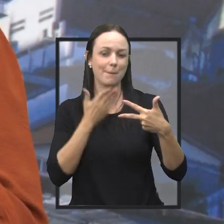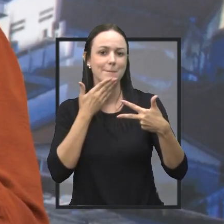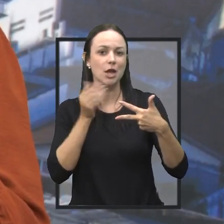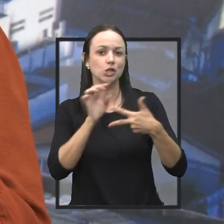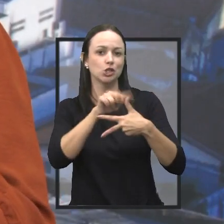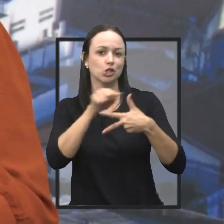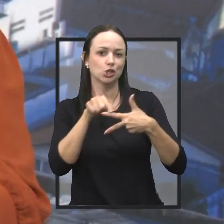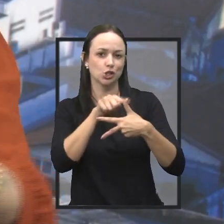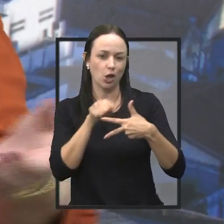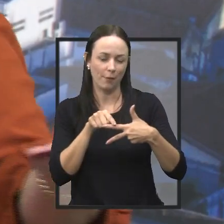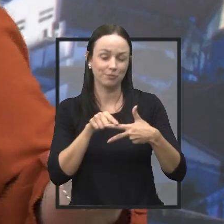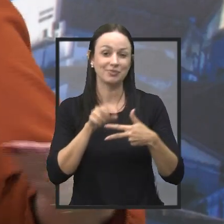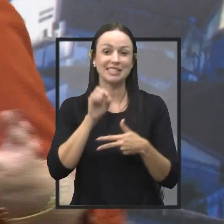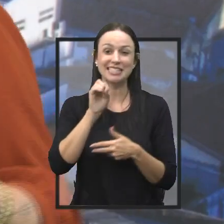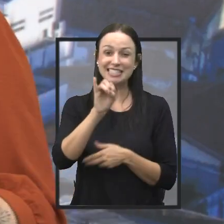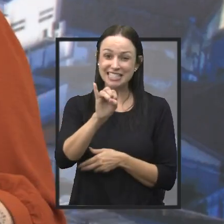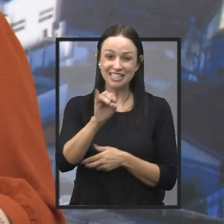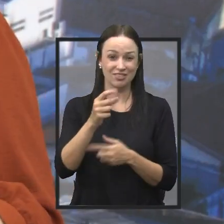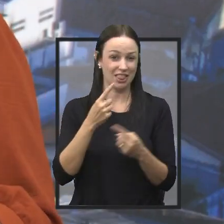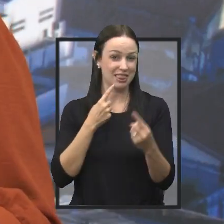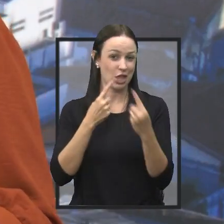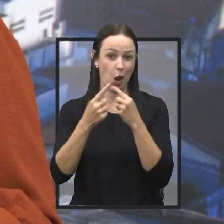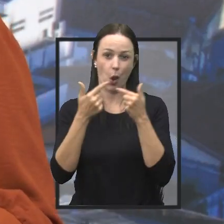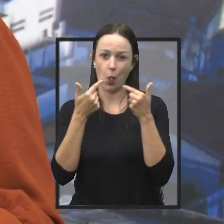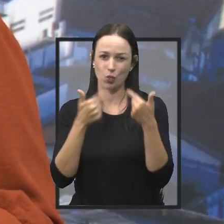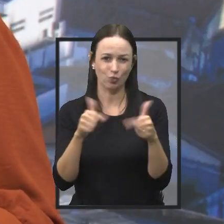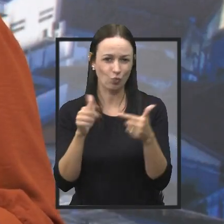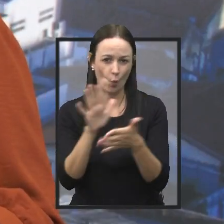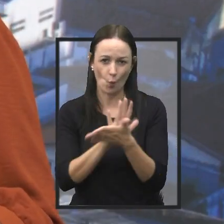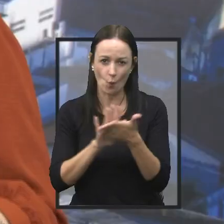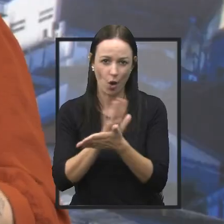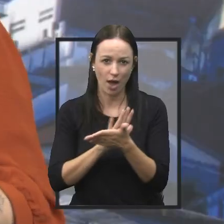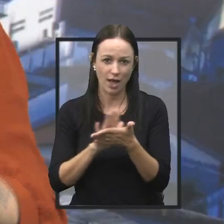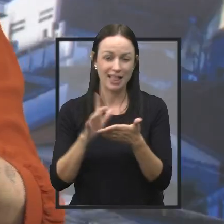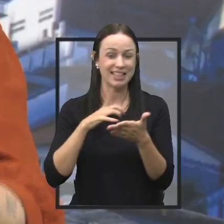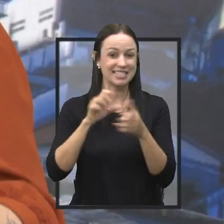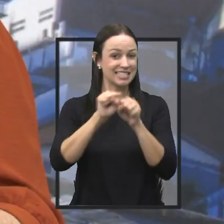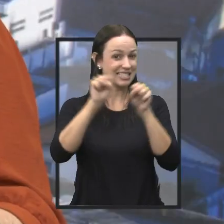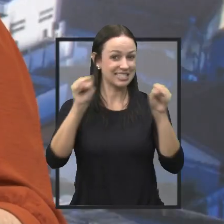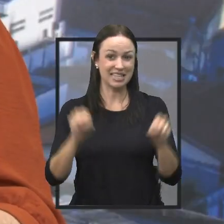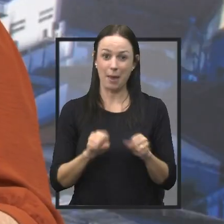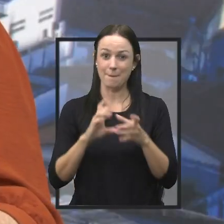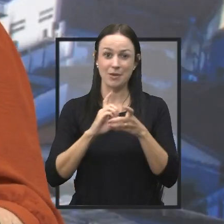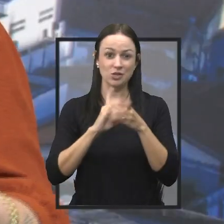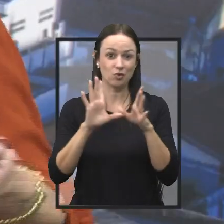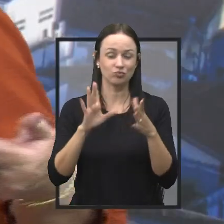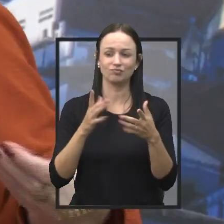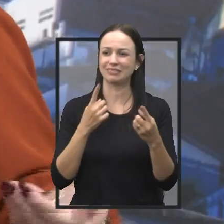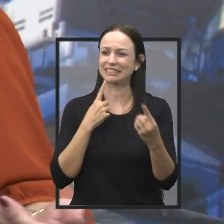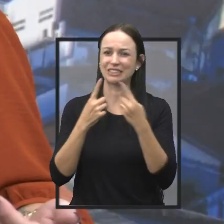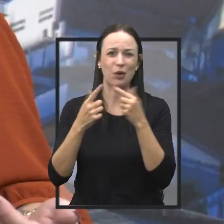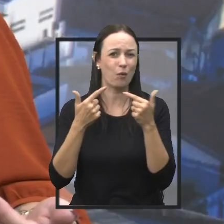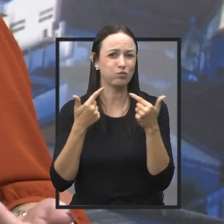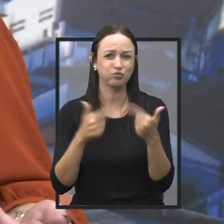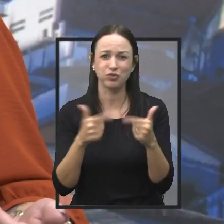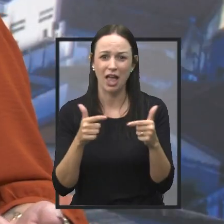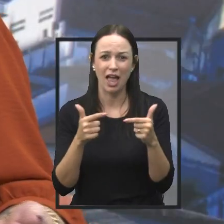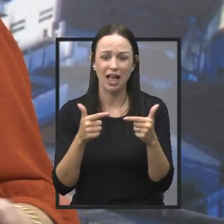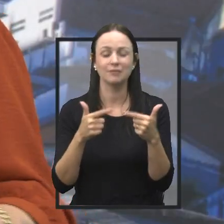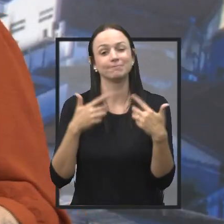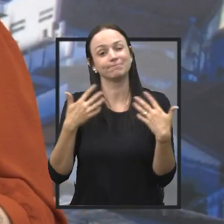esse diálogo, e esse é o sistema democrático que nós vivemos, se nós não conseguirmos dialogar, resta